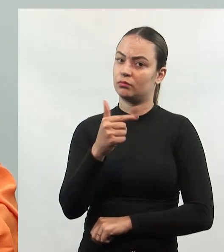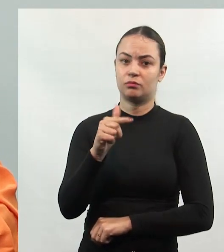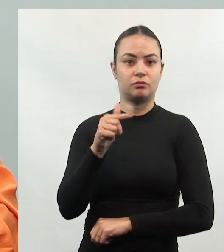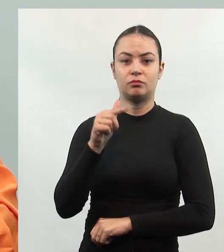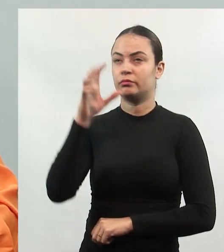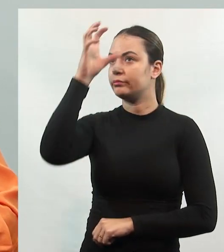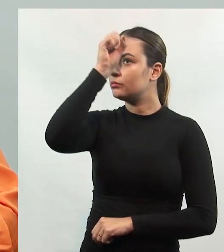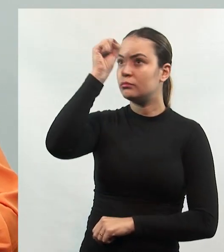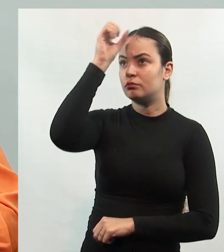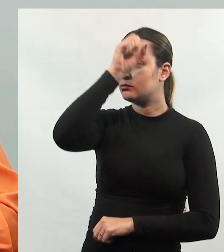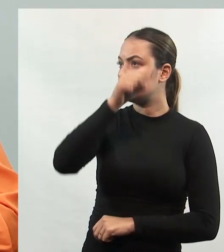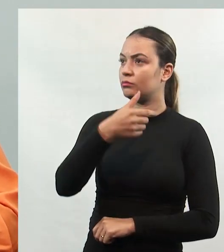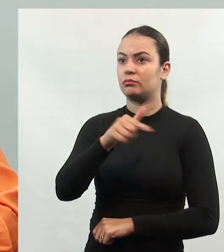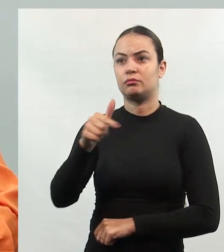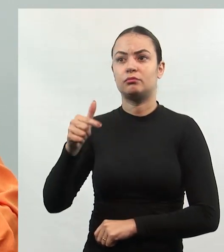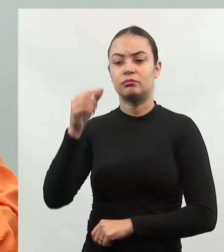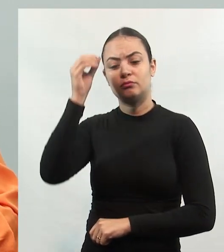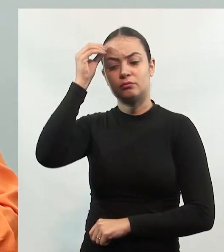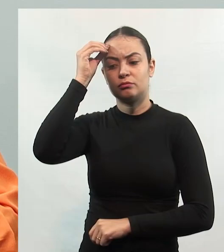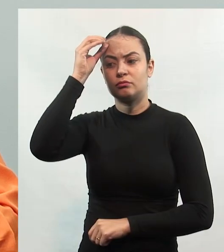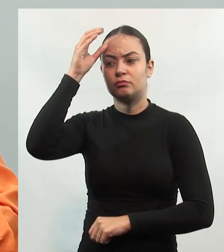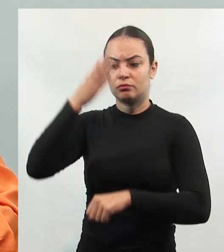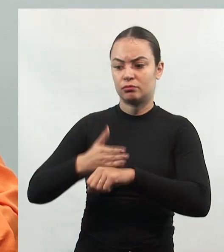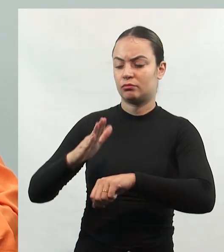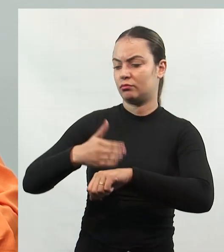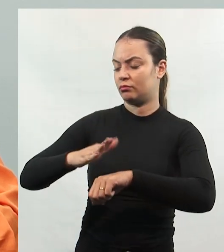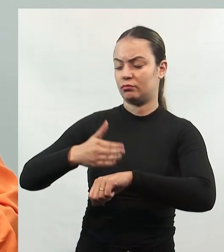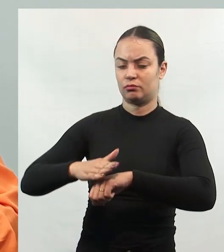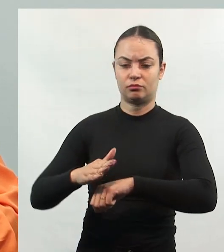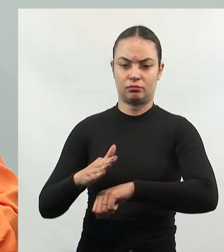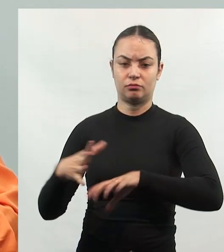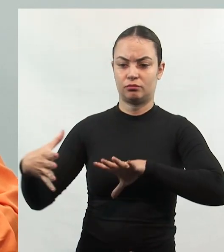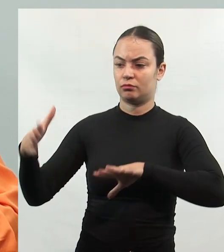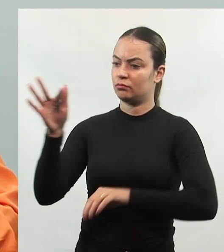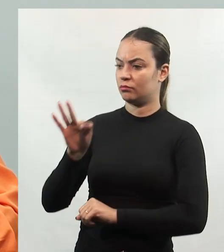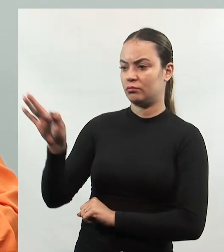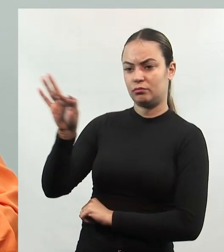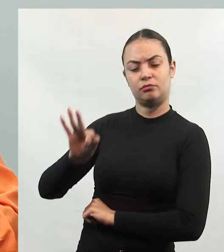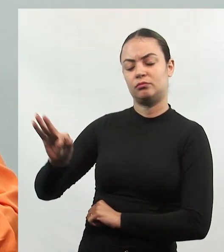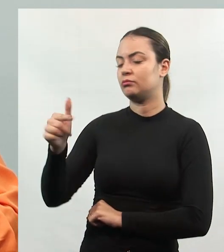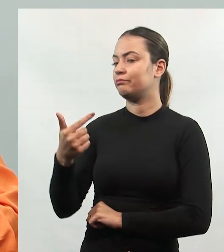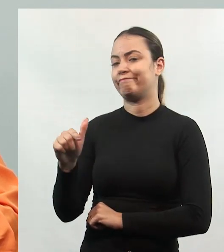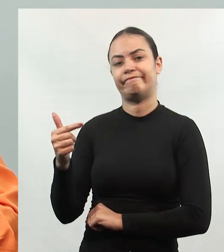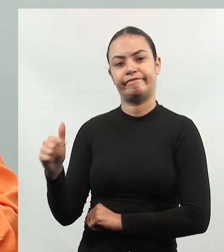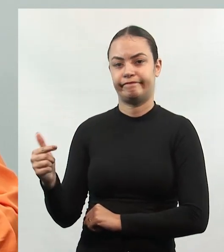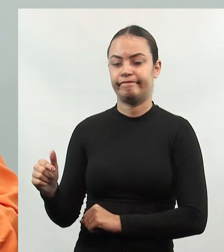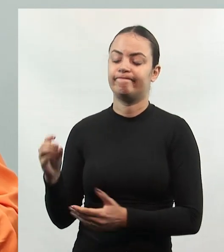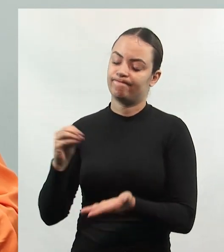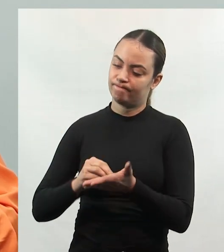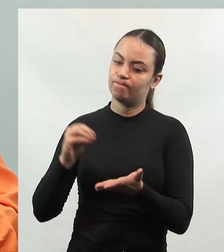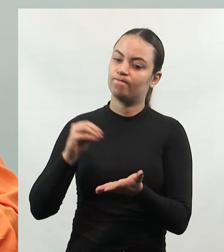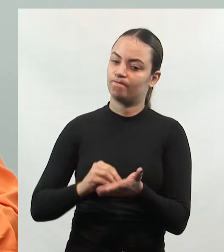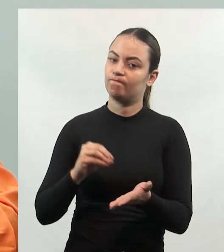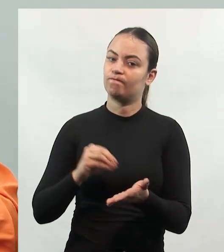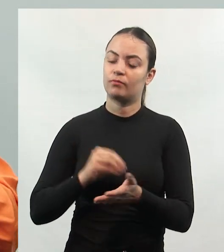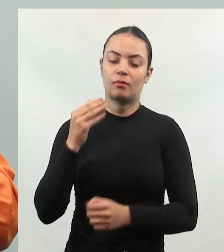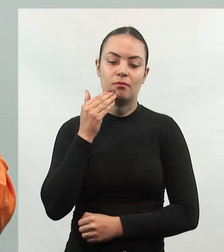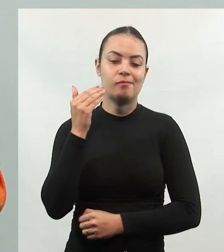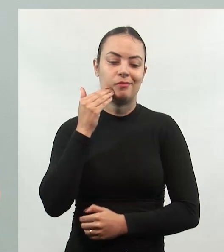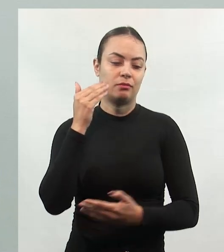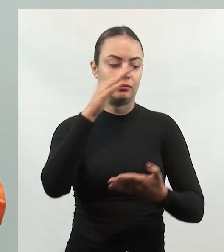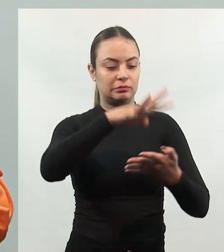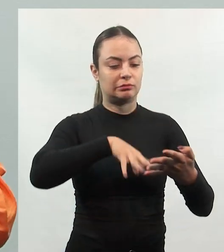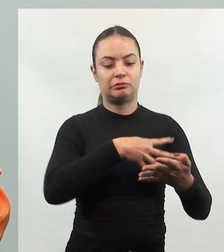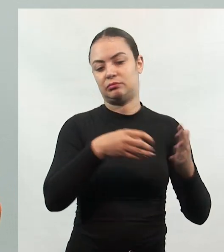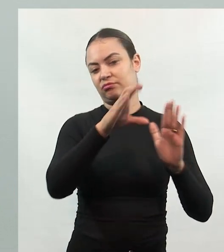o professor hoje sai até mesmo, né, já do ensino superior e não tem a preparação, né, para ensinar